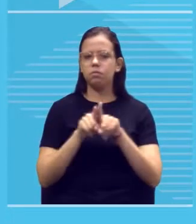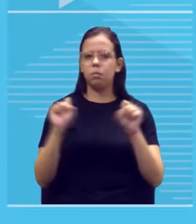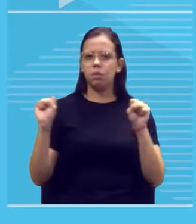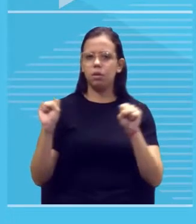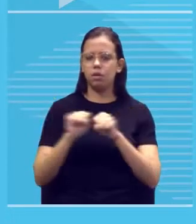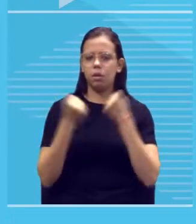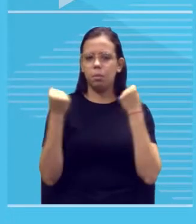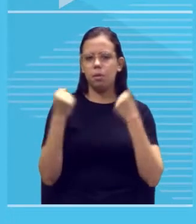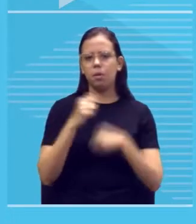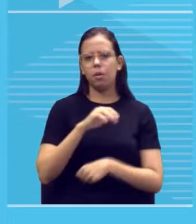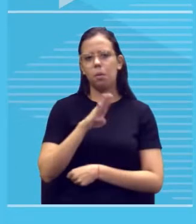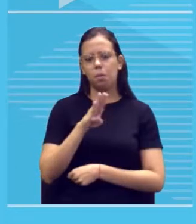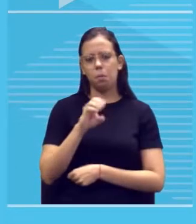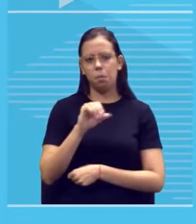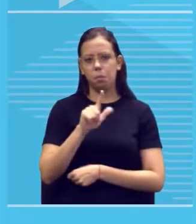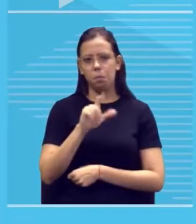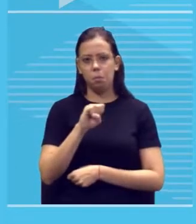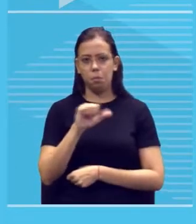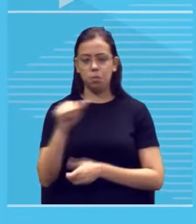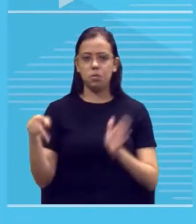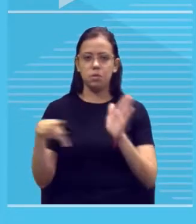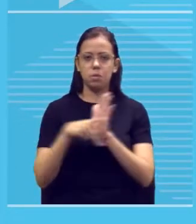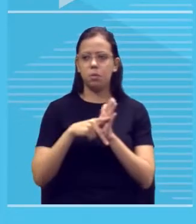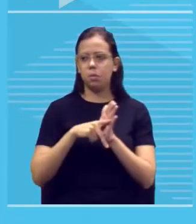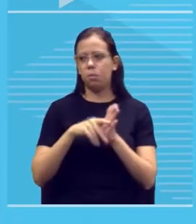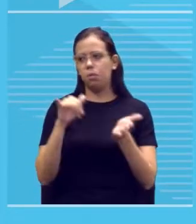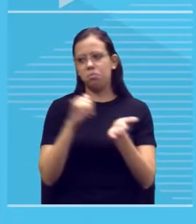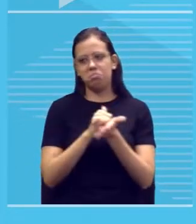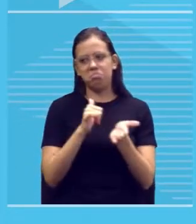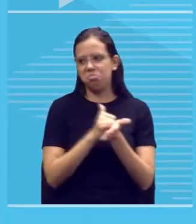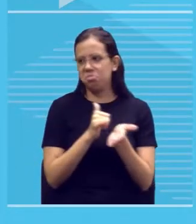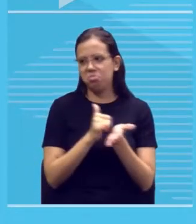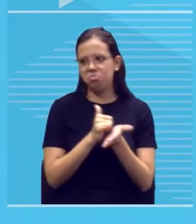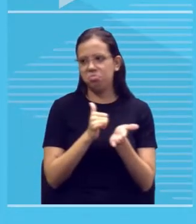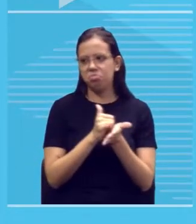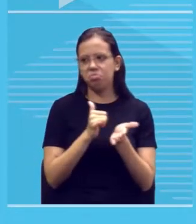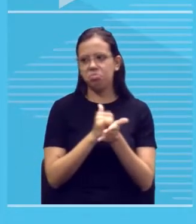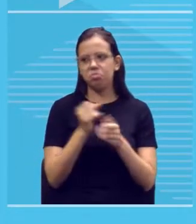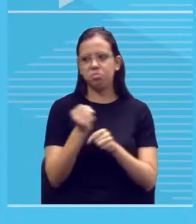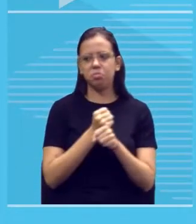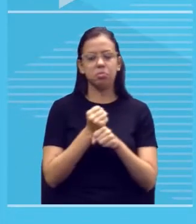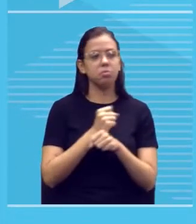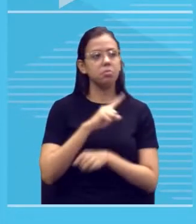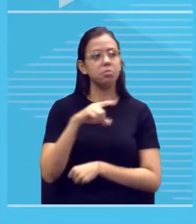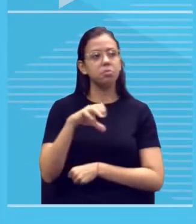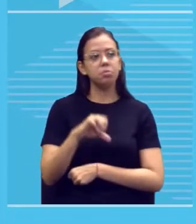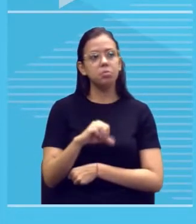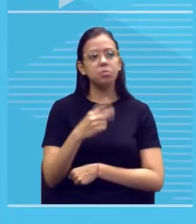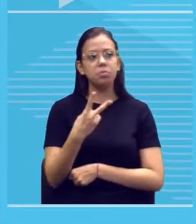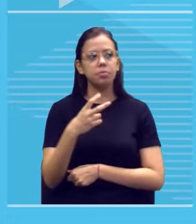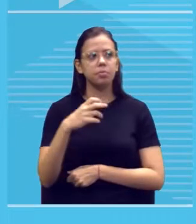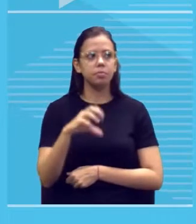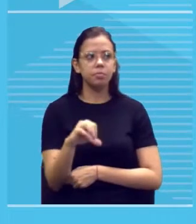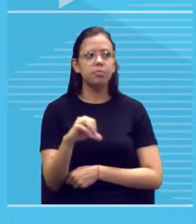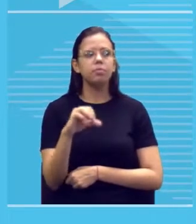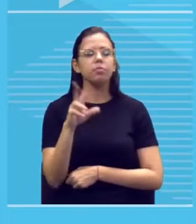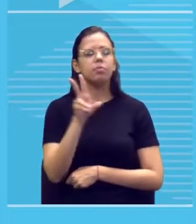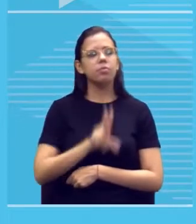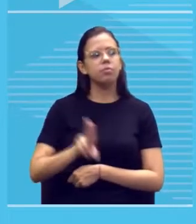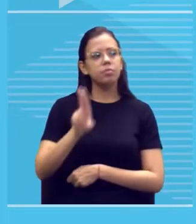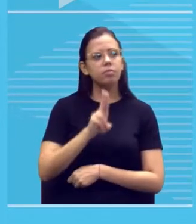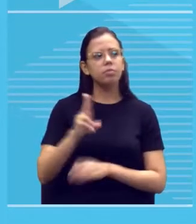de Nova York 1929 o brejo utilizava uma estética expressionista né a gente já falou